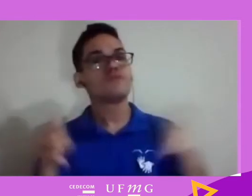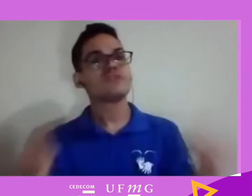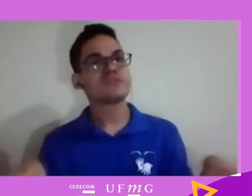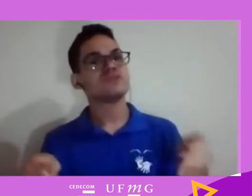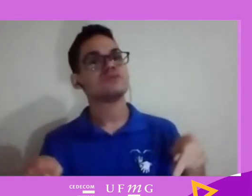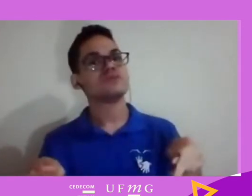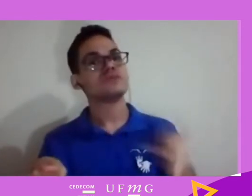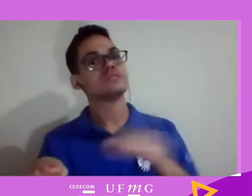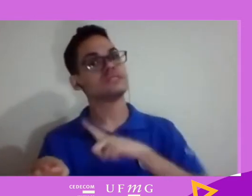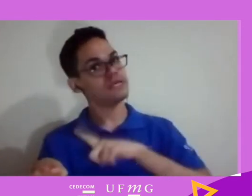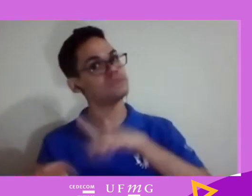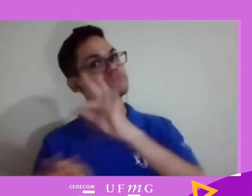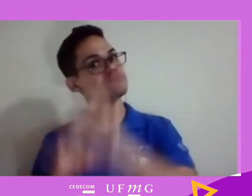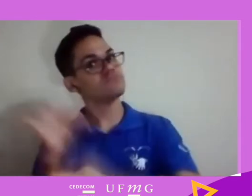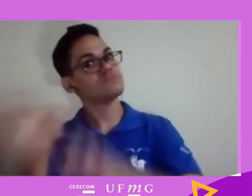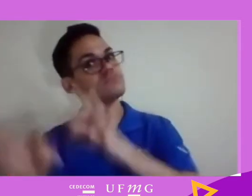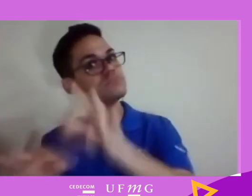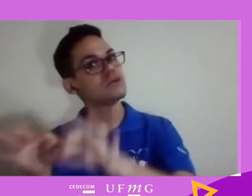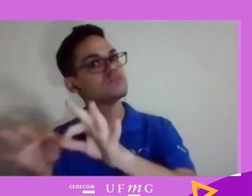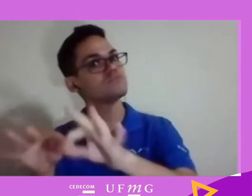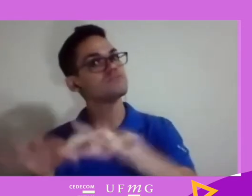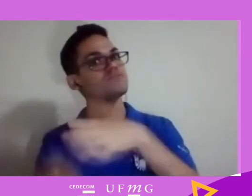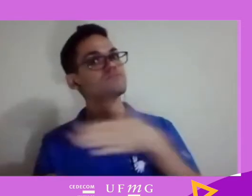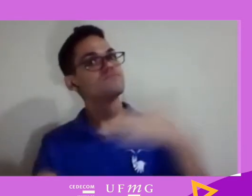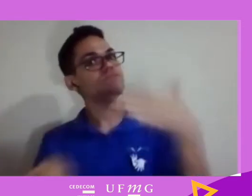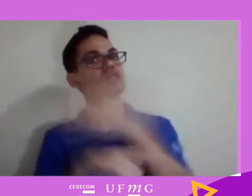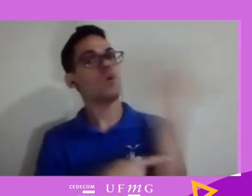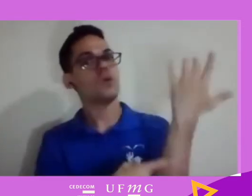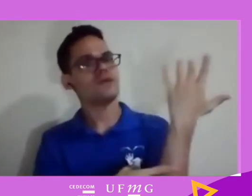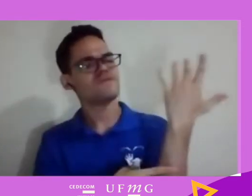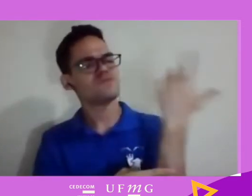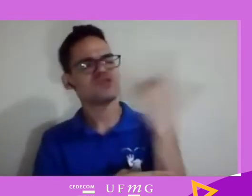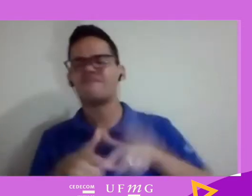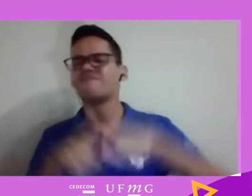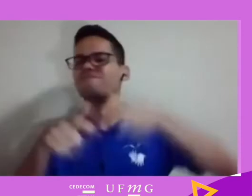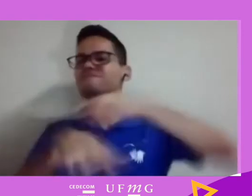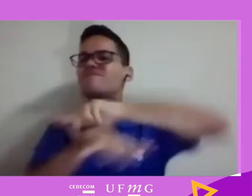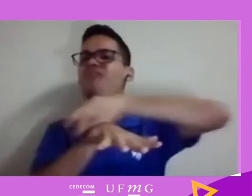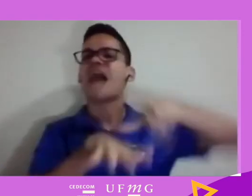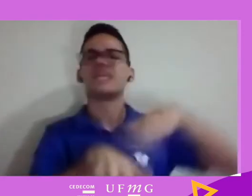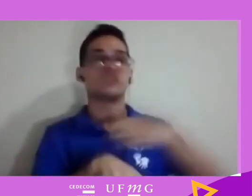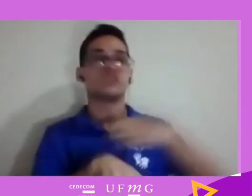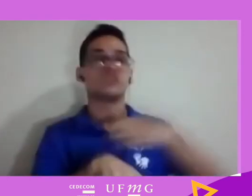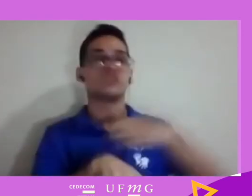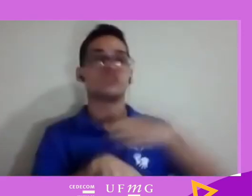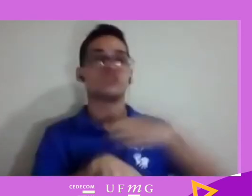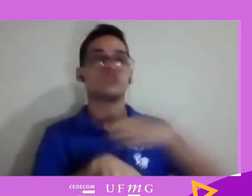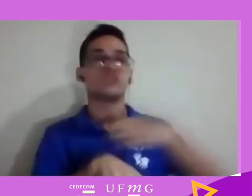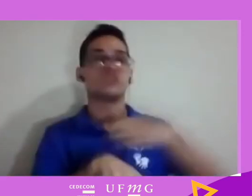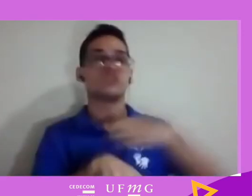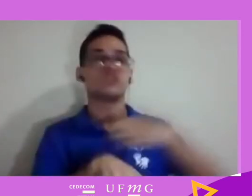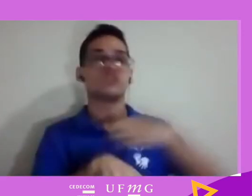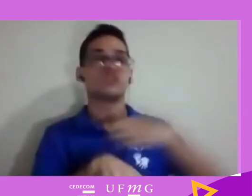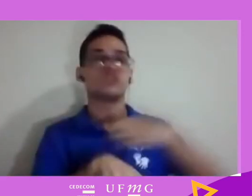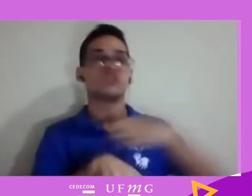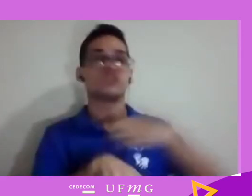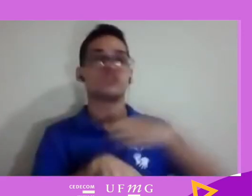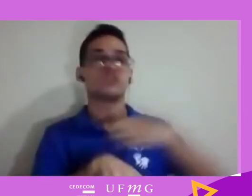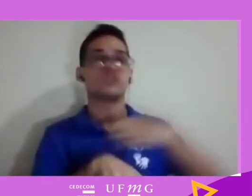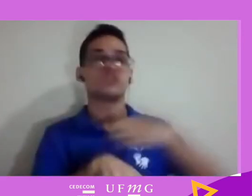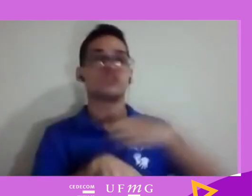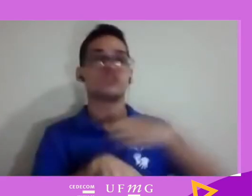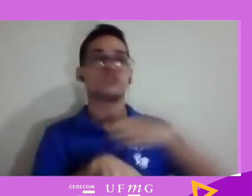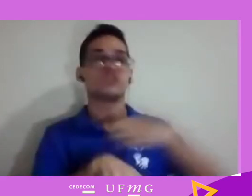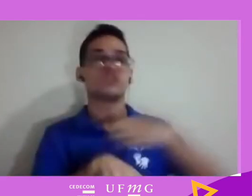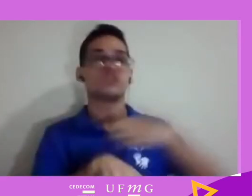alunos, professores, técnicos têm no universo tão grande como é o da UFMG? Né? E a gente começa a pensar isso em termos mais